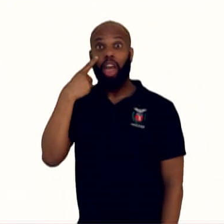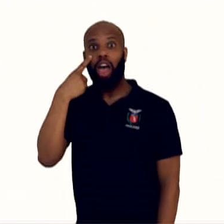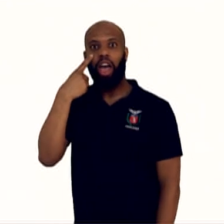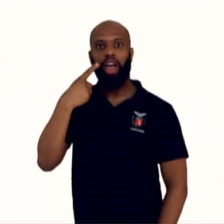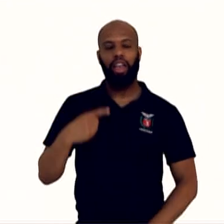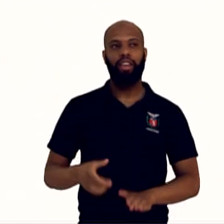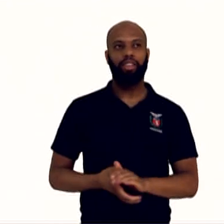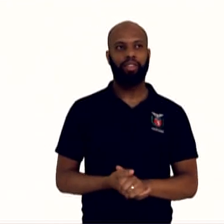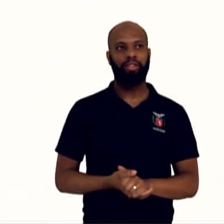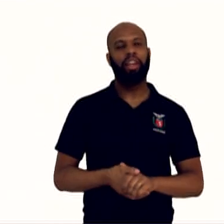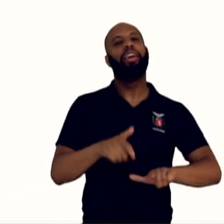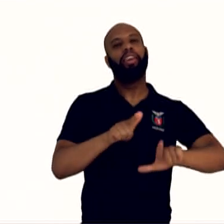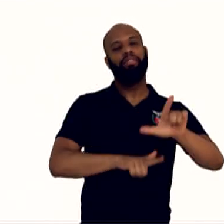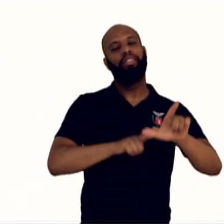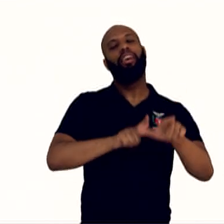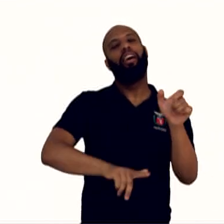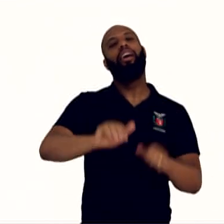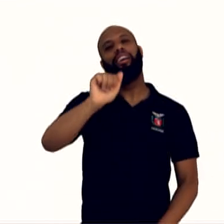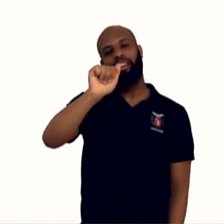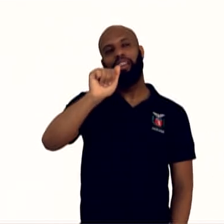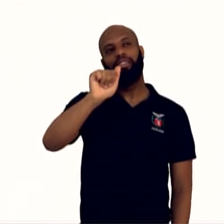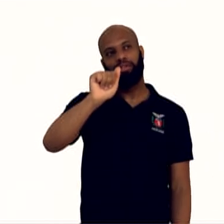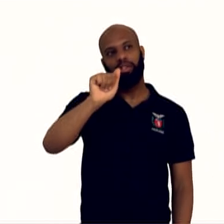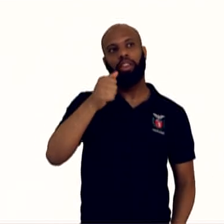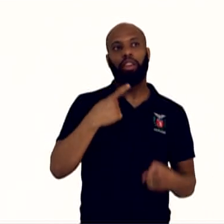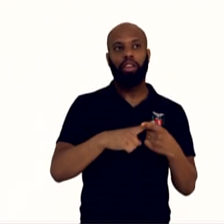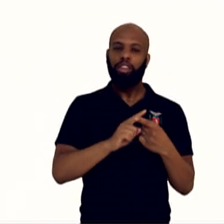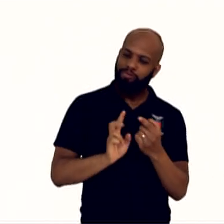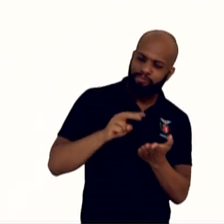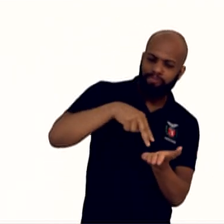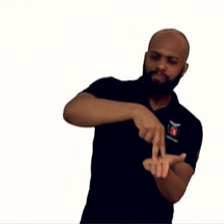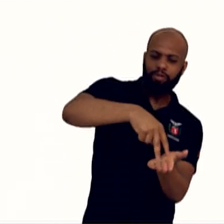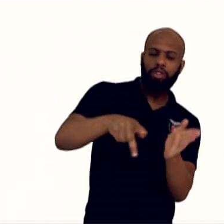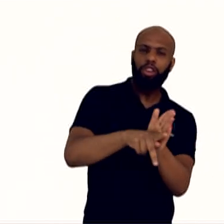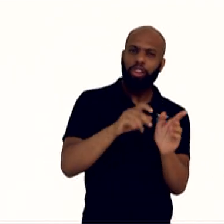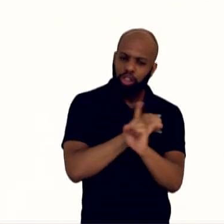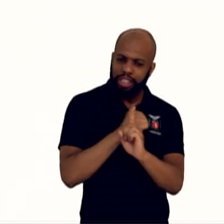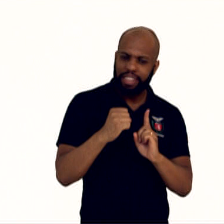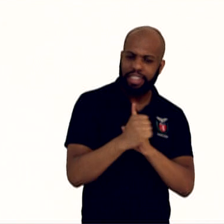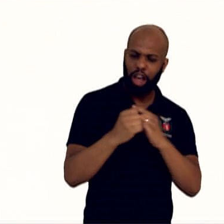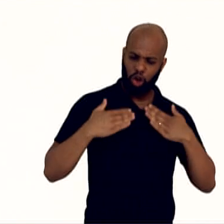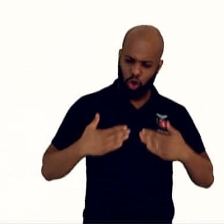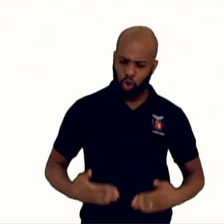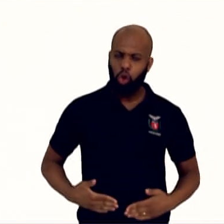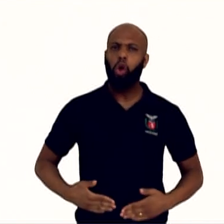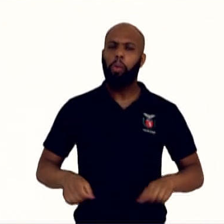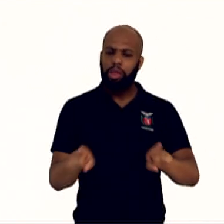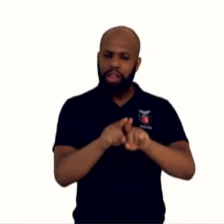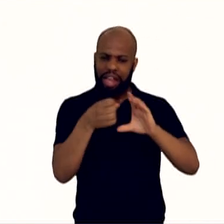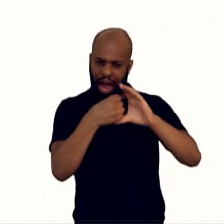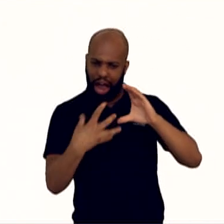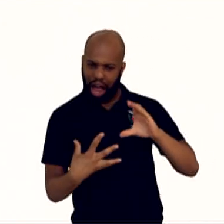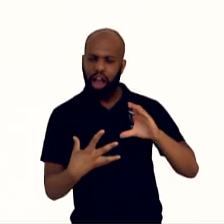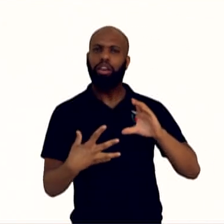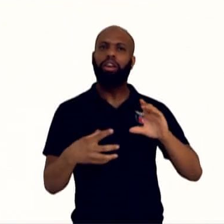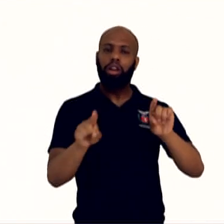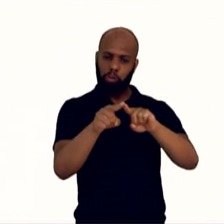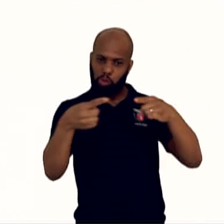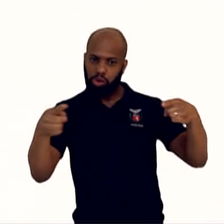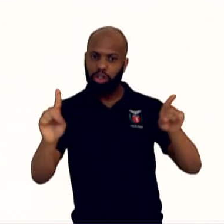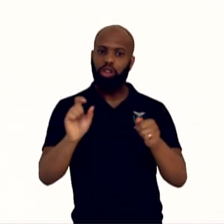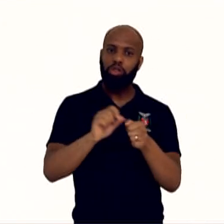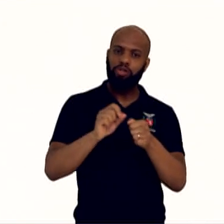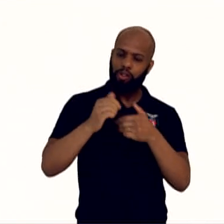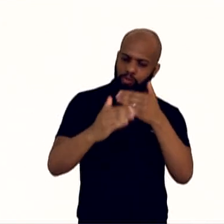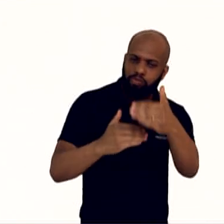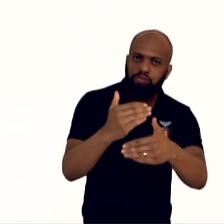e... Letra A, né? Olha só, uma afirmação social, estética e musical que desencadeou uma mudança profunda